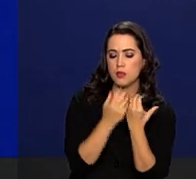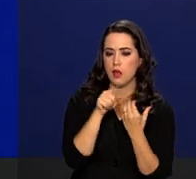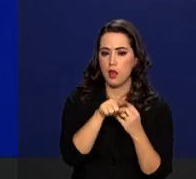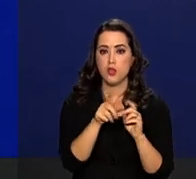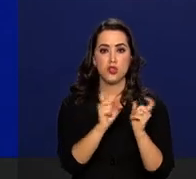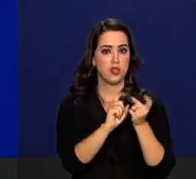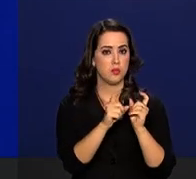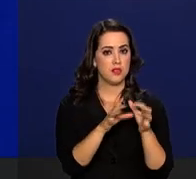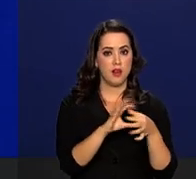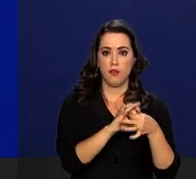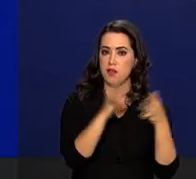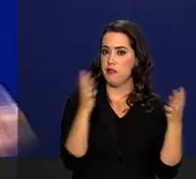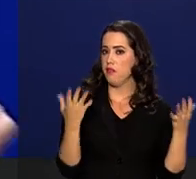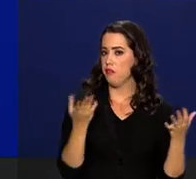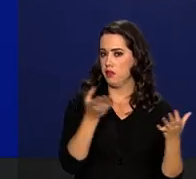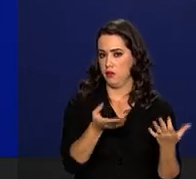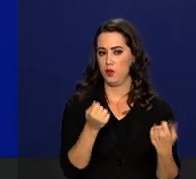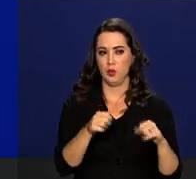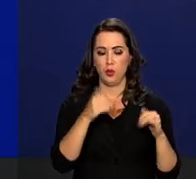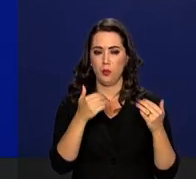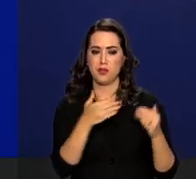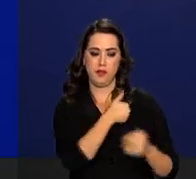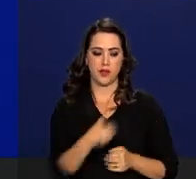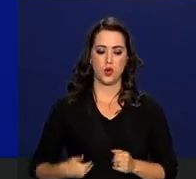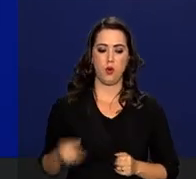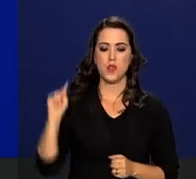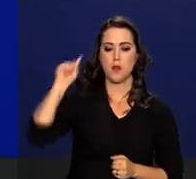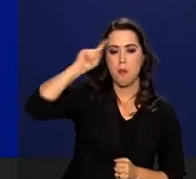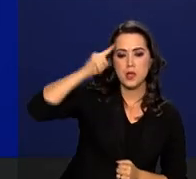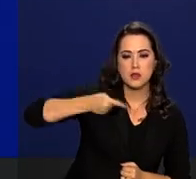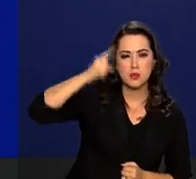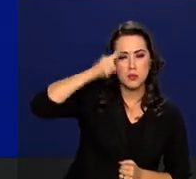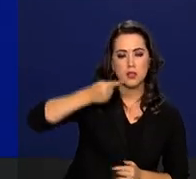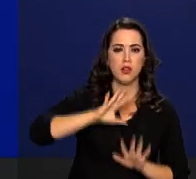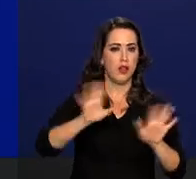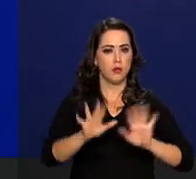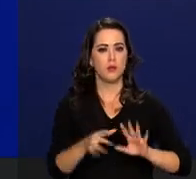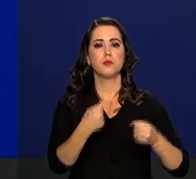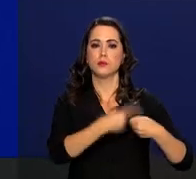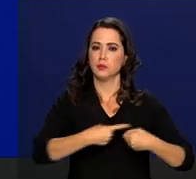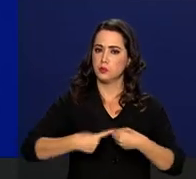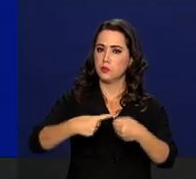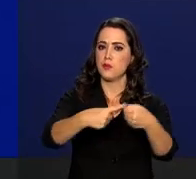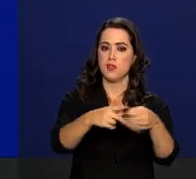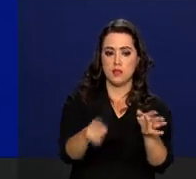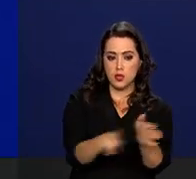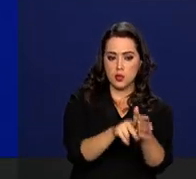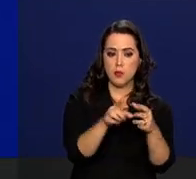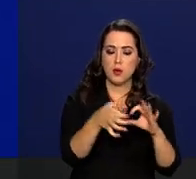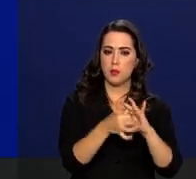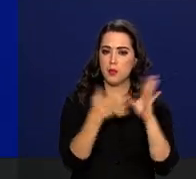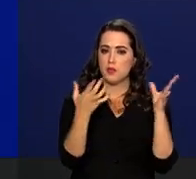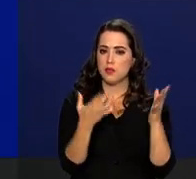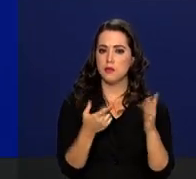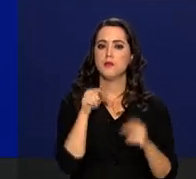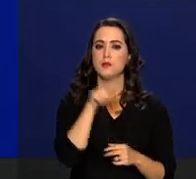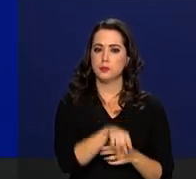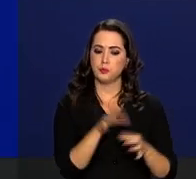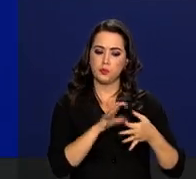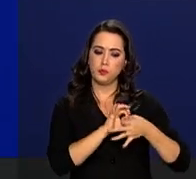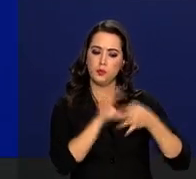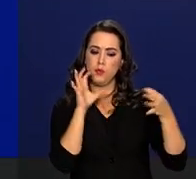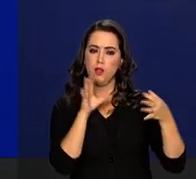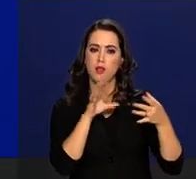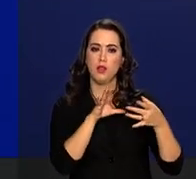locais. Portanto, a autonomia é muito anterior à própria existência do Estado independente do Brasil. Quando